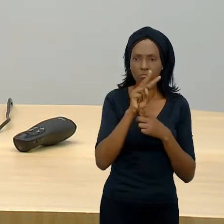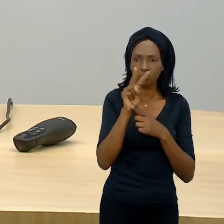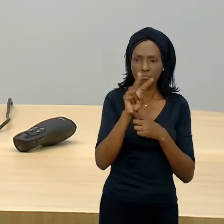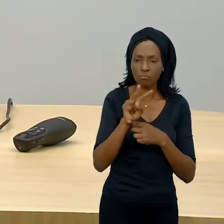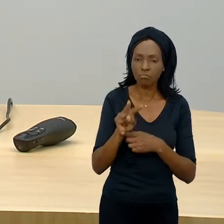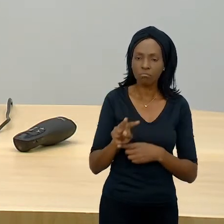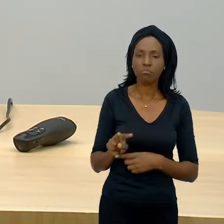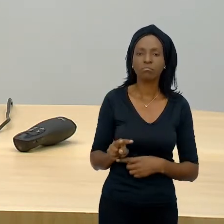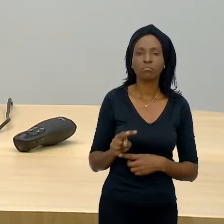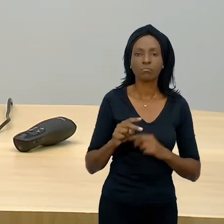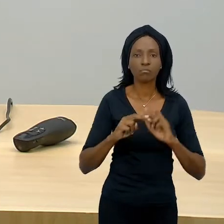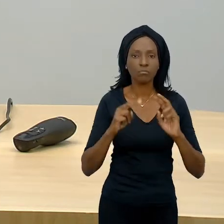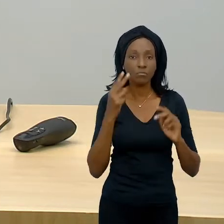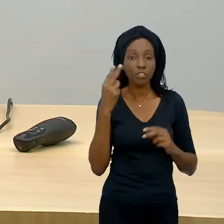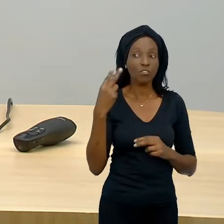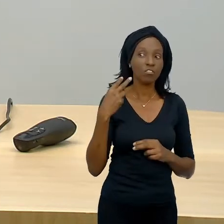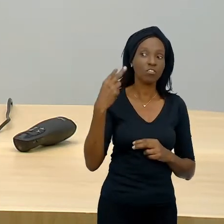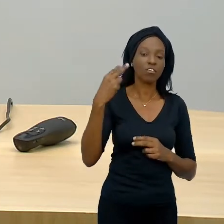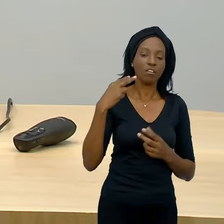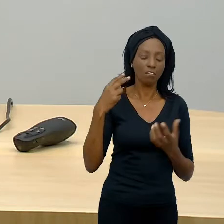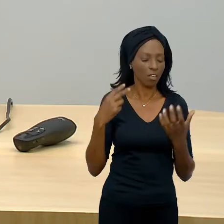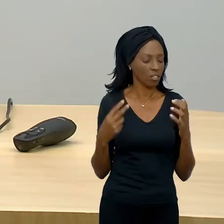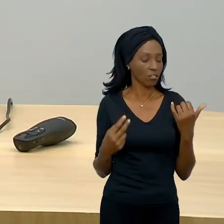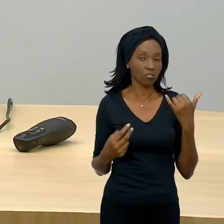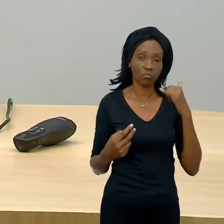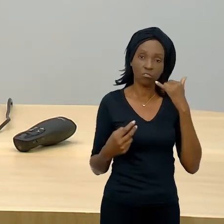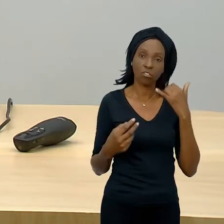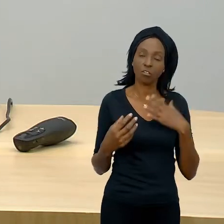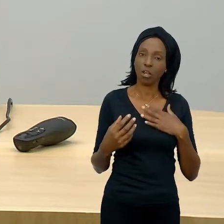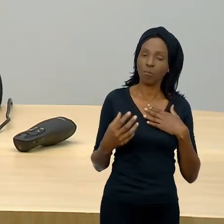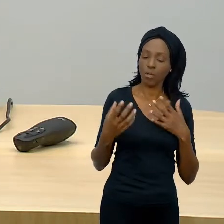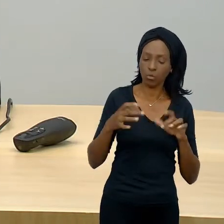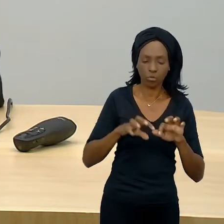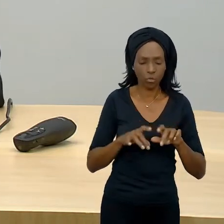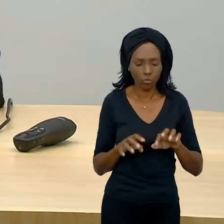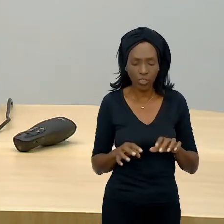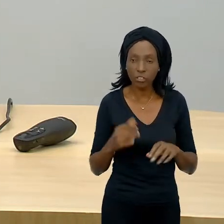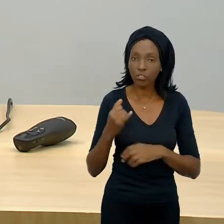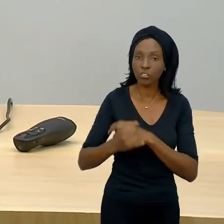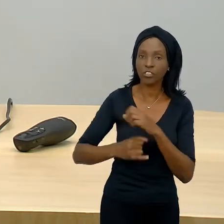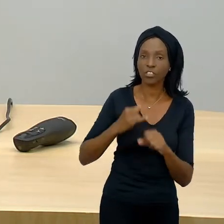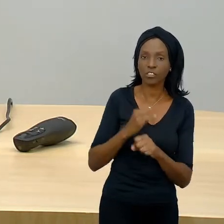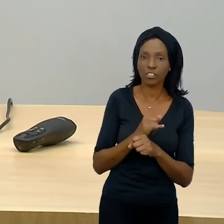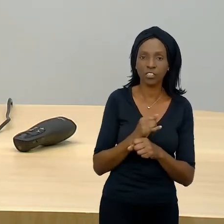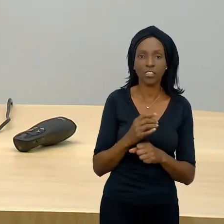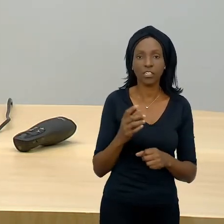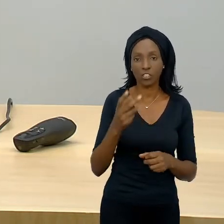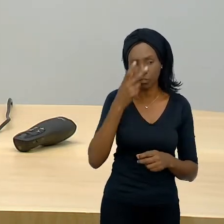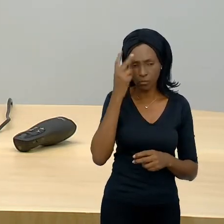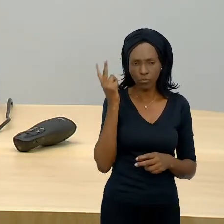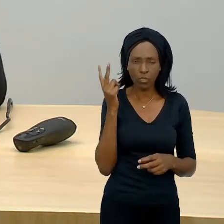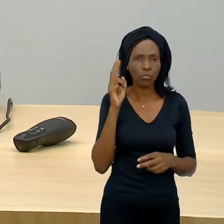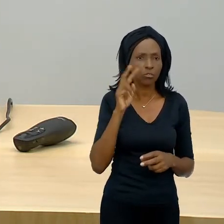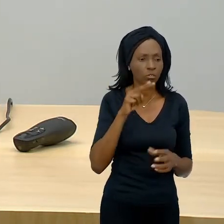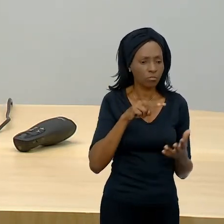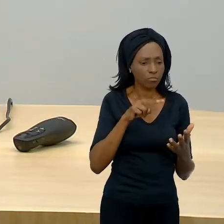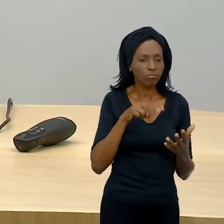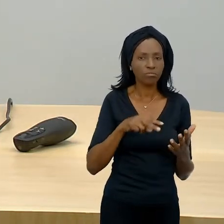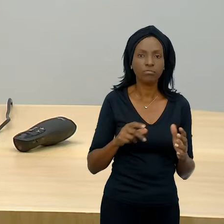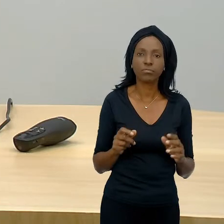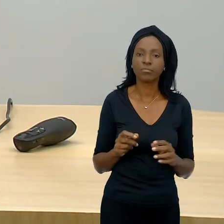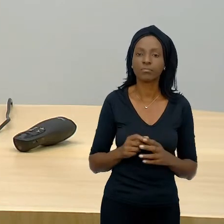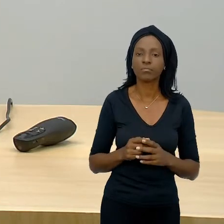as nossas ações no celular, ou no computador, ou na internet? Quantas vezes, pessoal, vocês não